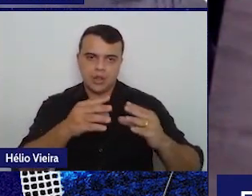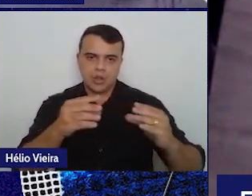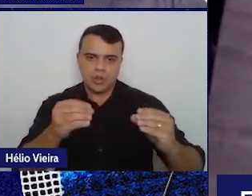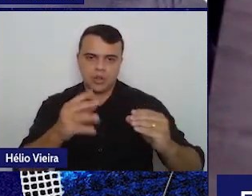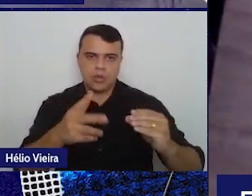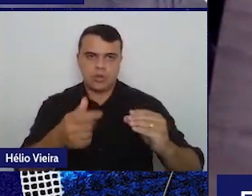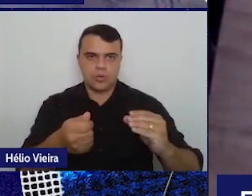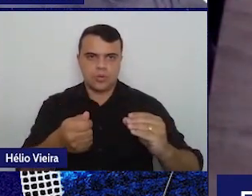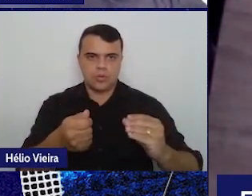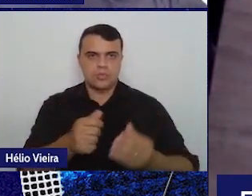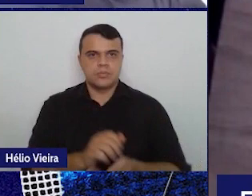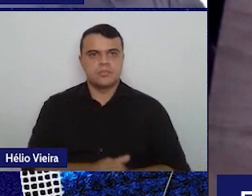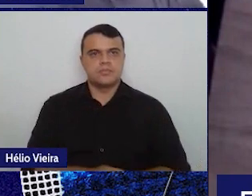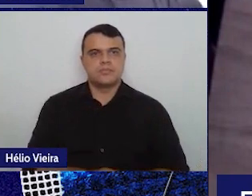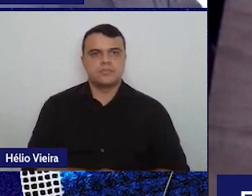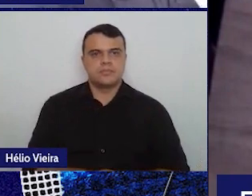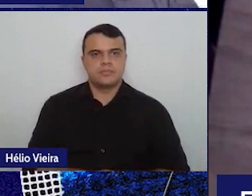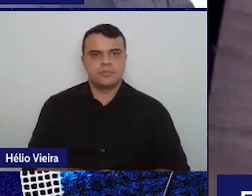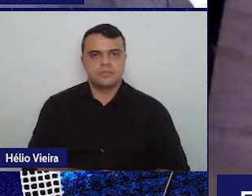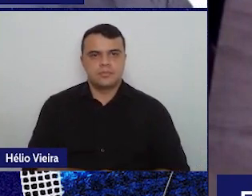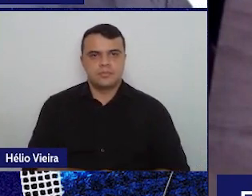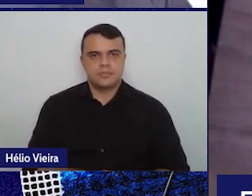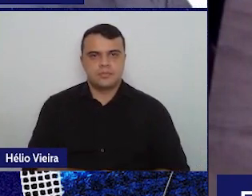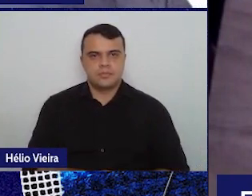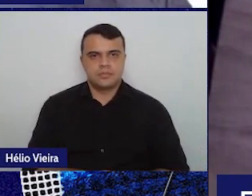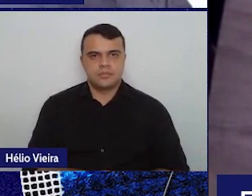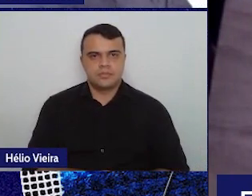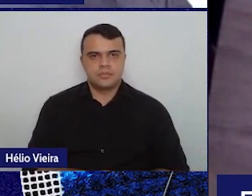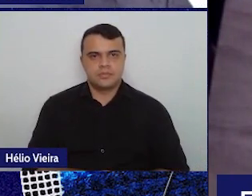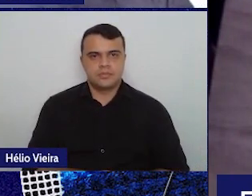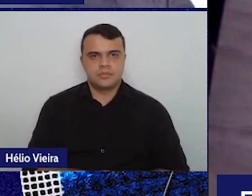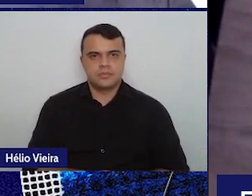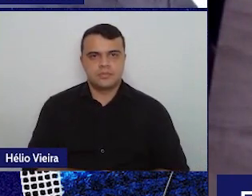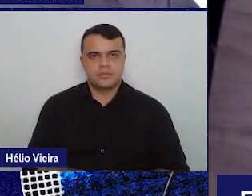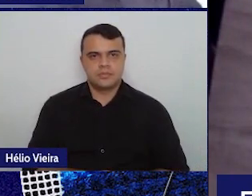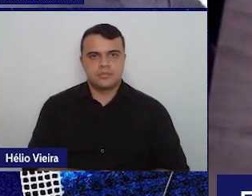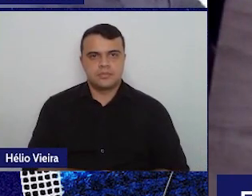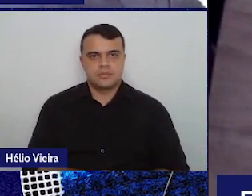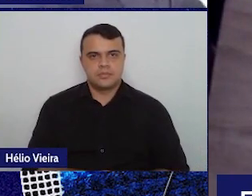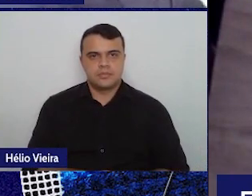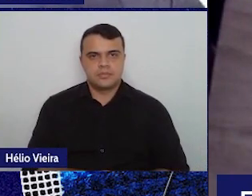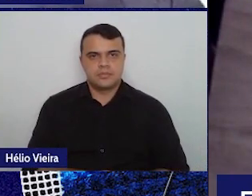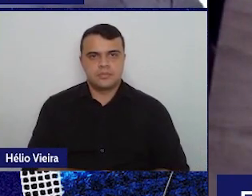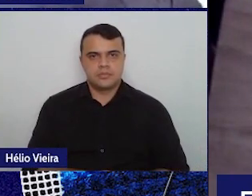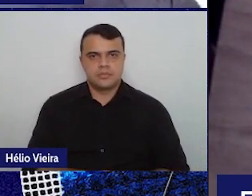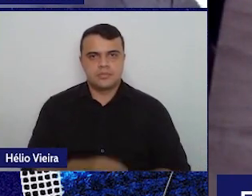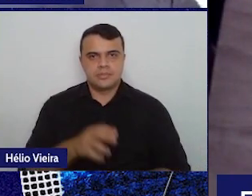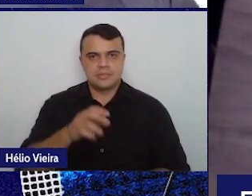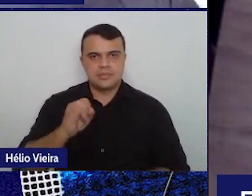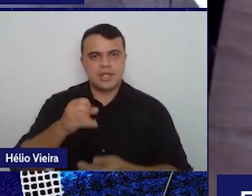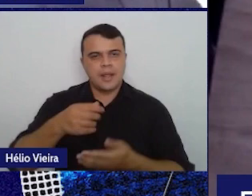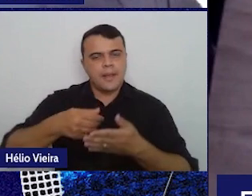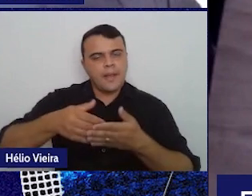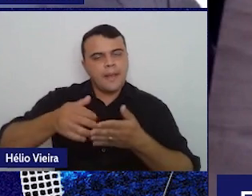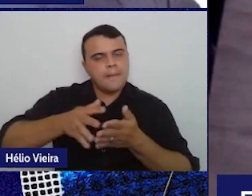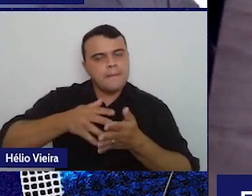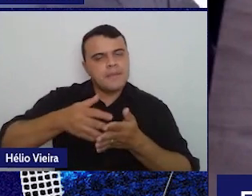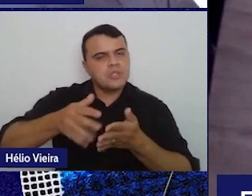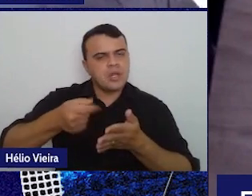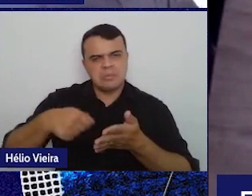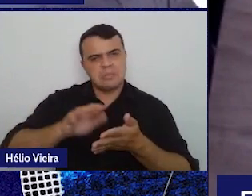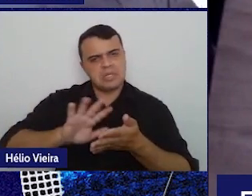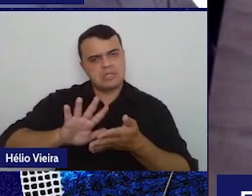sem sem pentear essa trama, sem